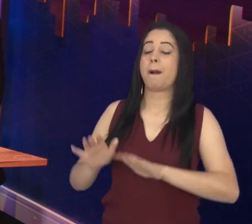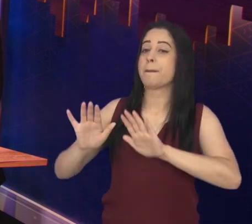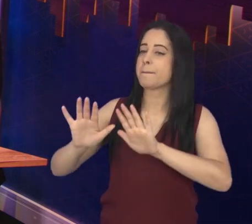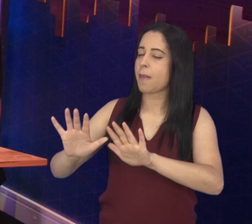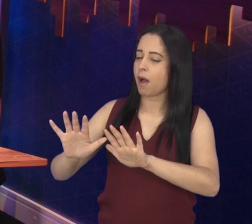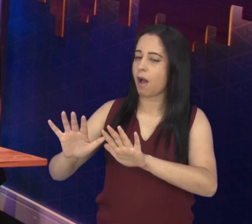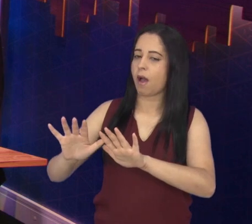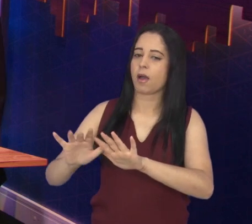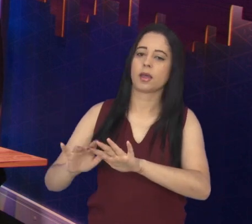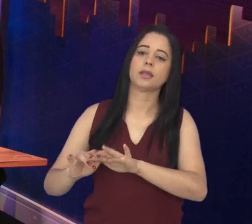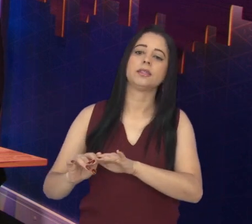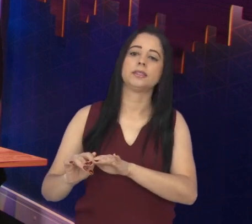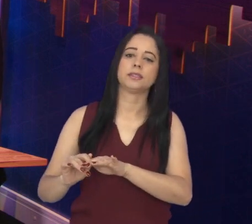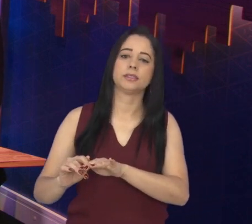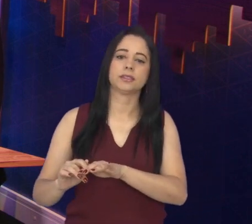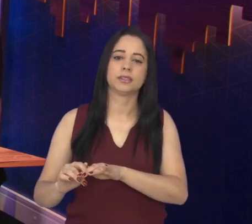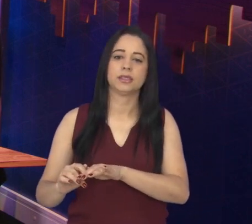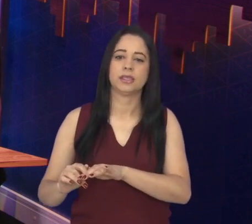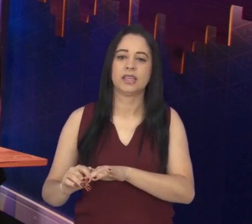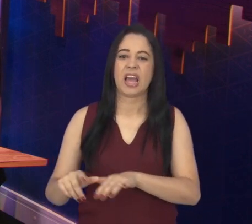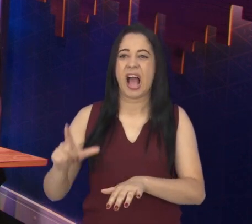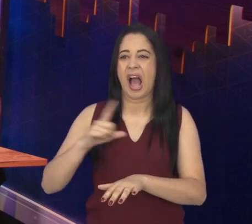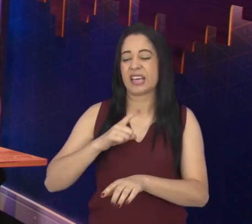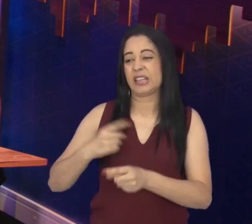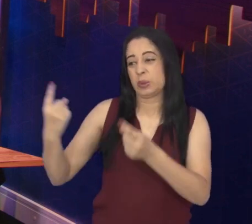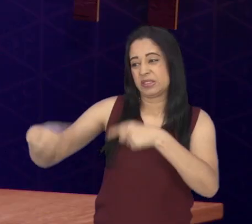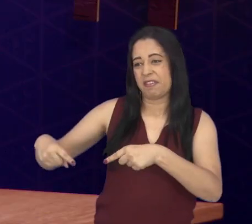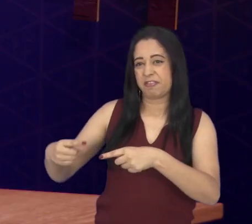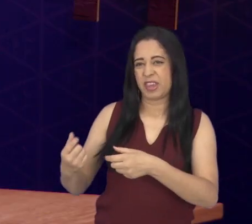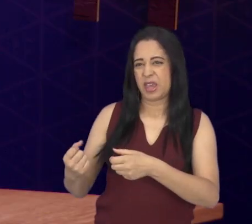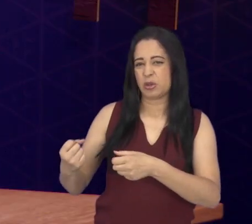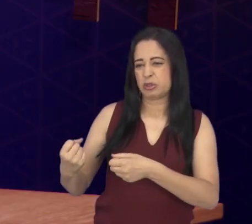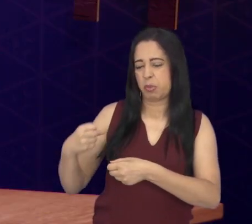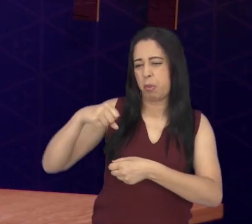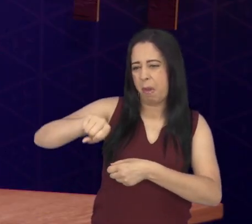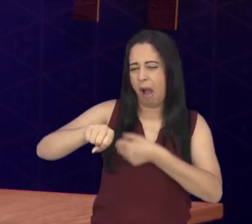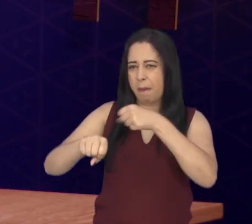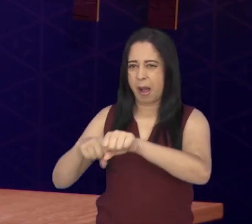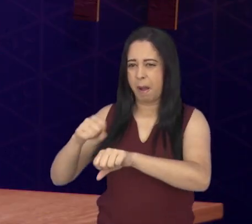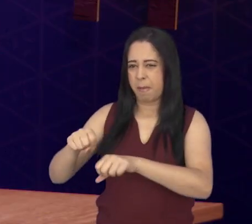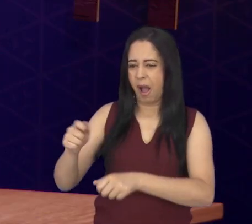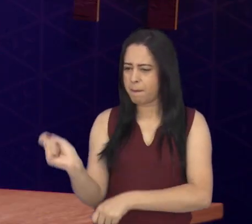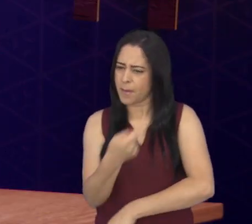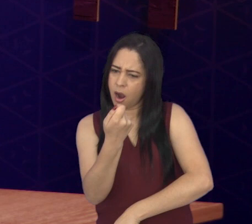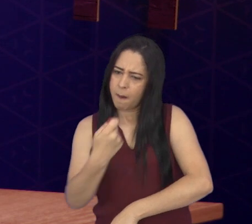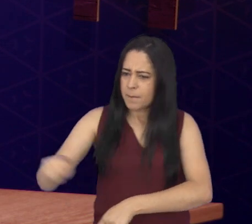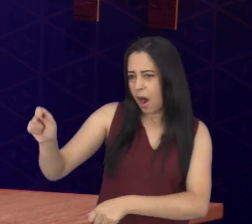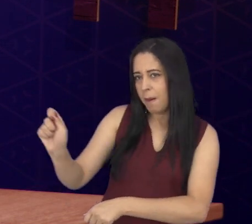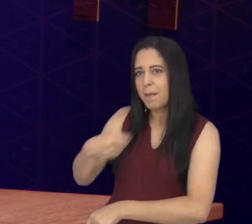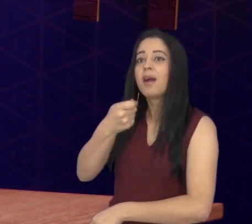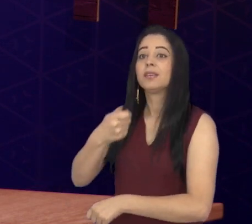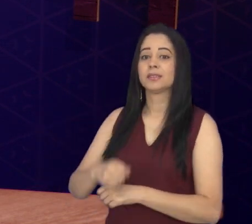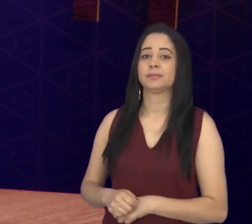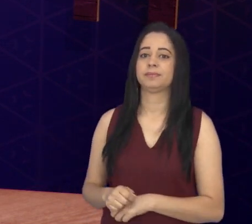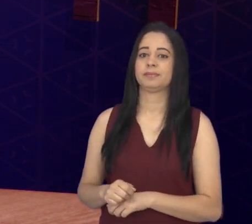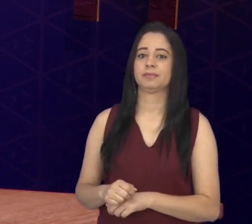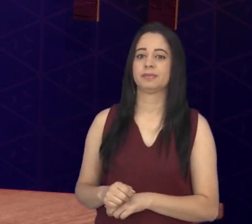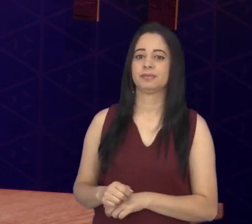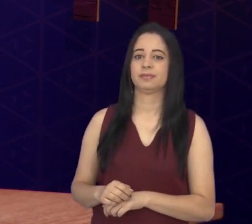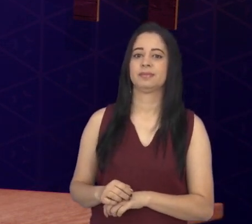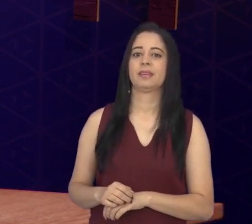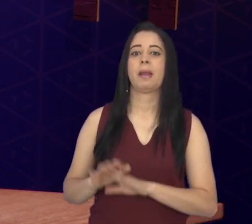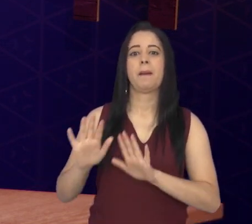Mas tem esse lance aí, né, de um desafio um pouco mais primitivo aí, tudo mais,